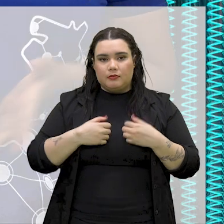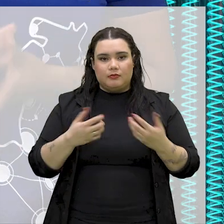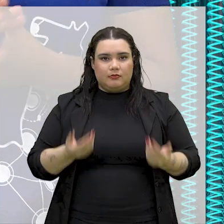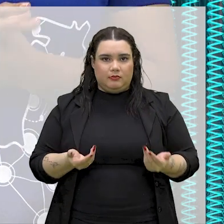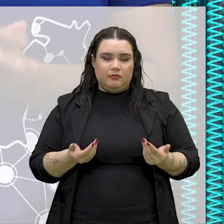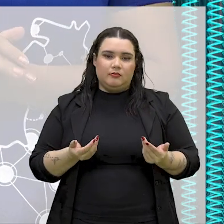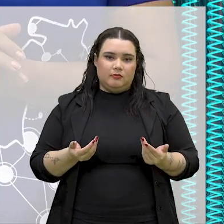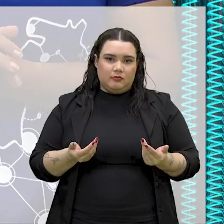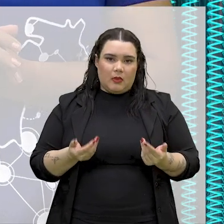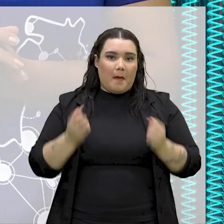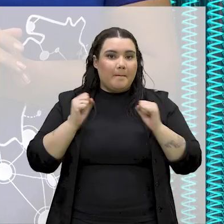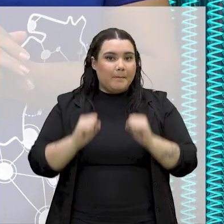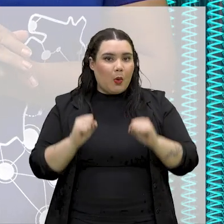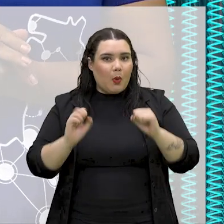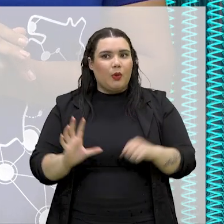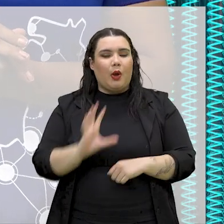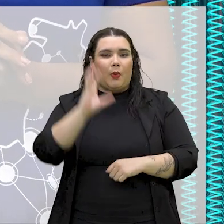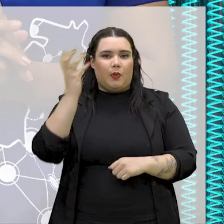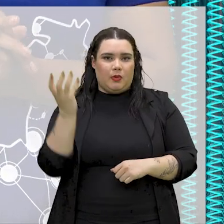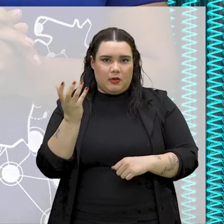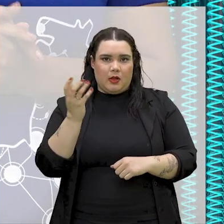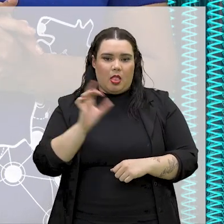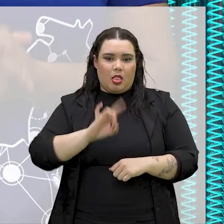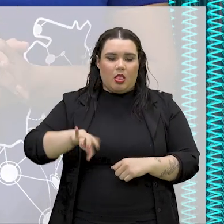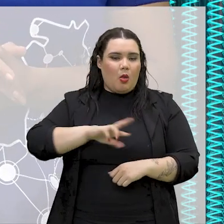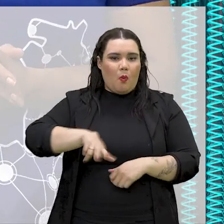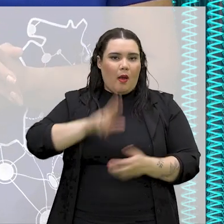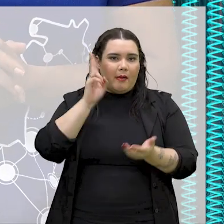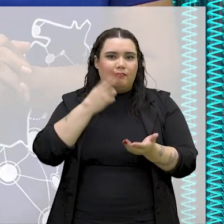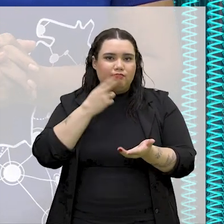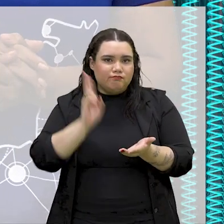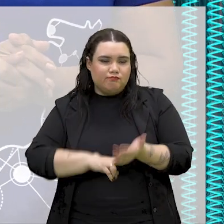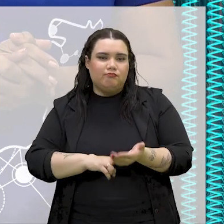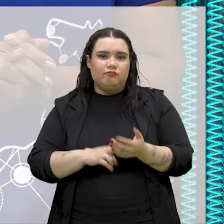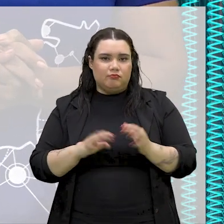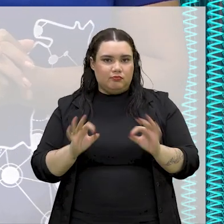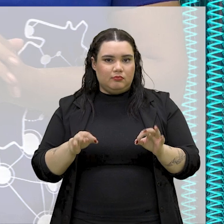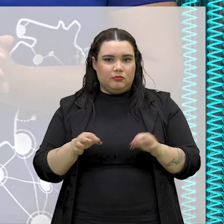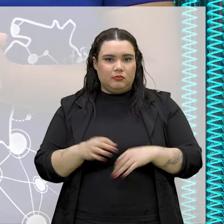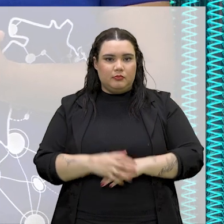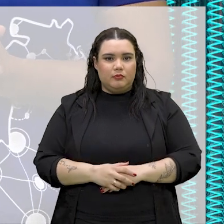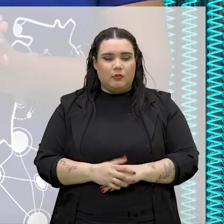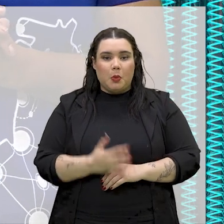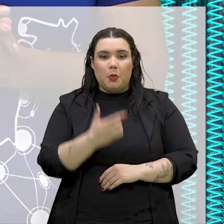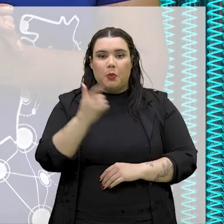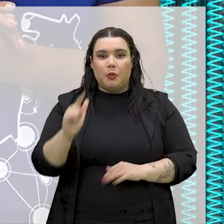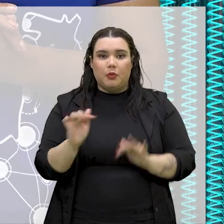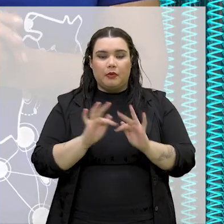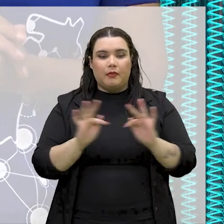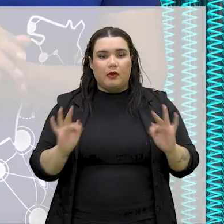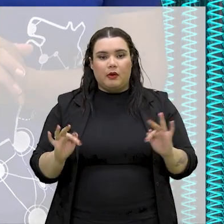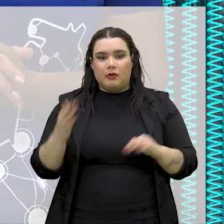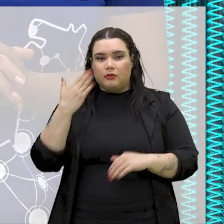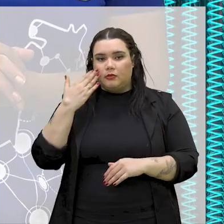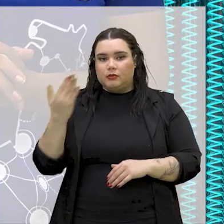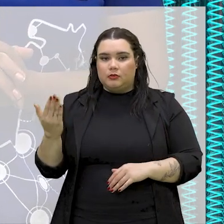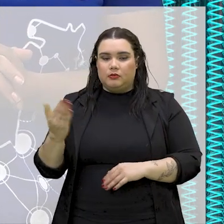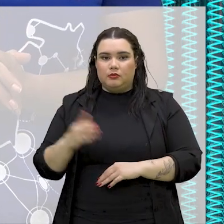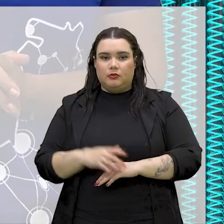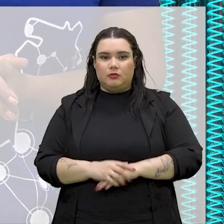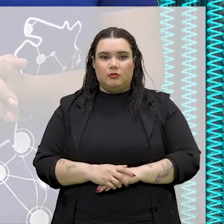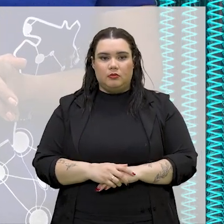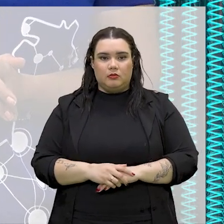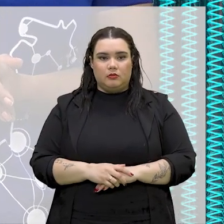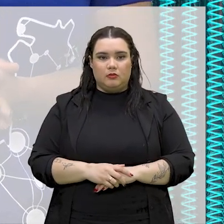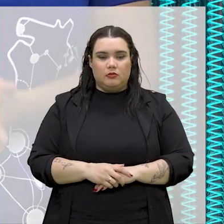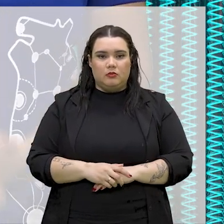de repente acontecer, alright? O que mais que nós temos agora? I know